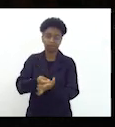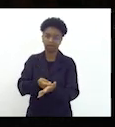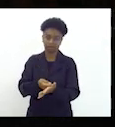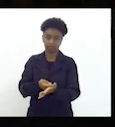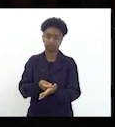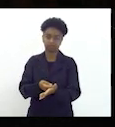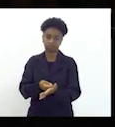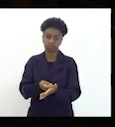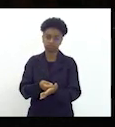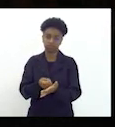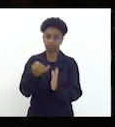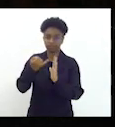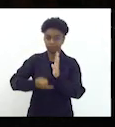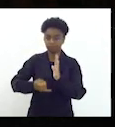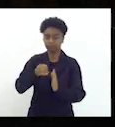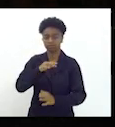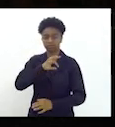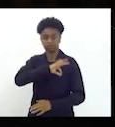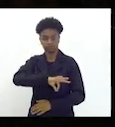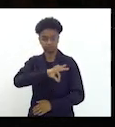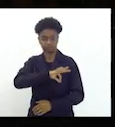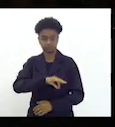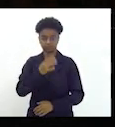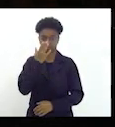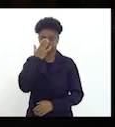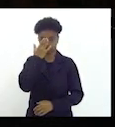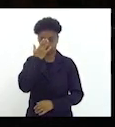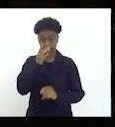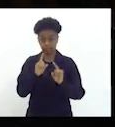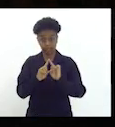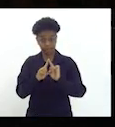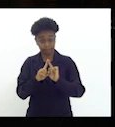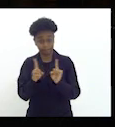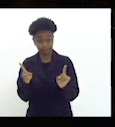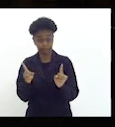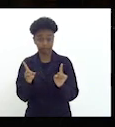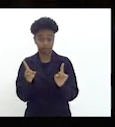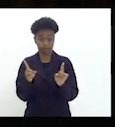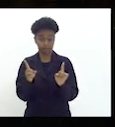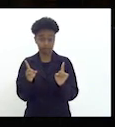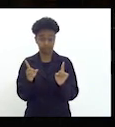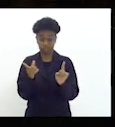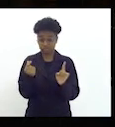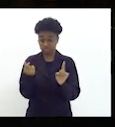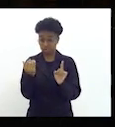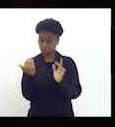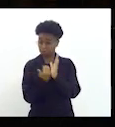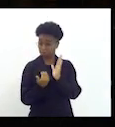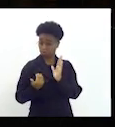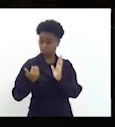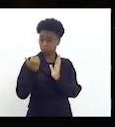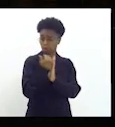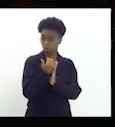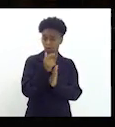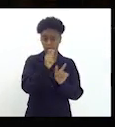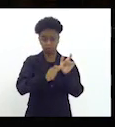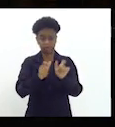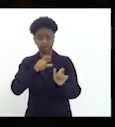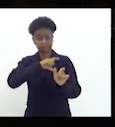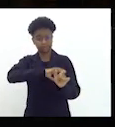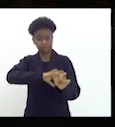de Imposto de Renda mas que as grandes fortunas os